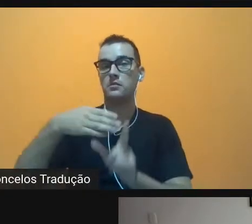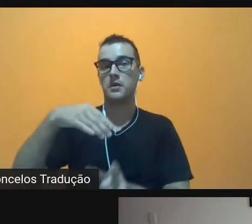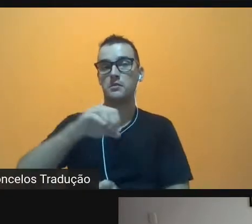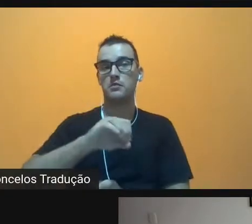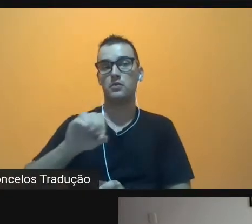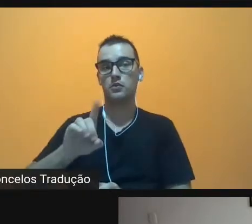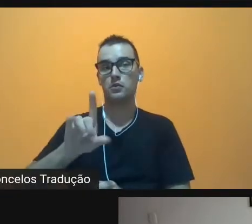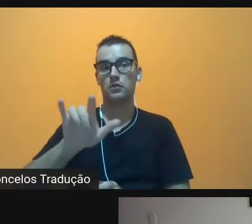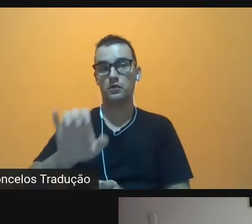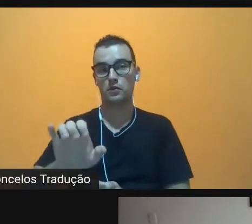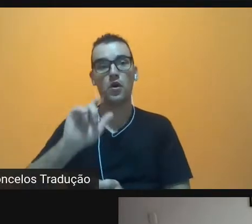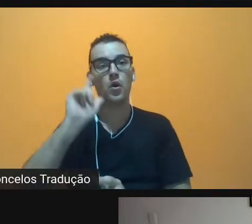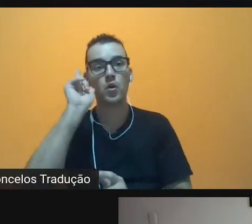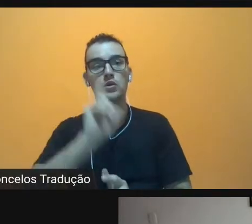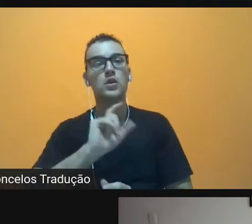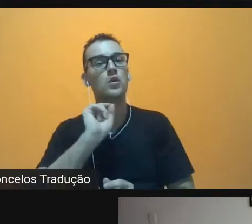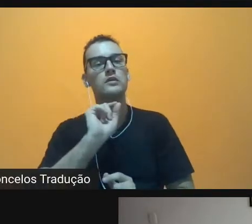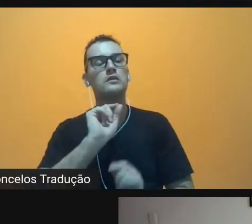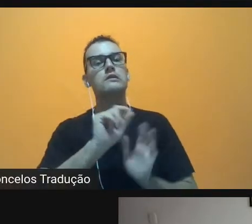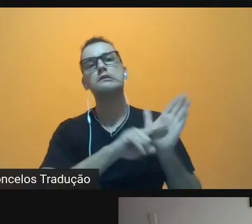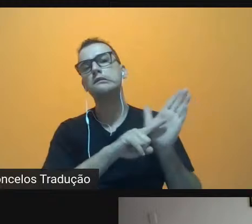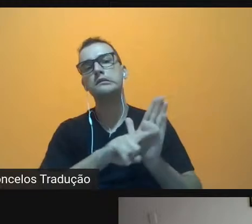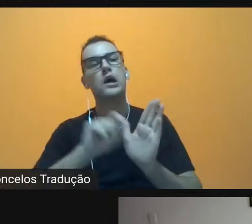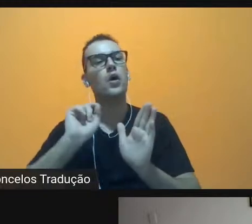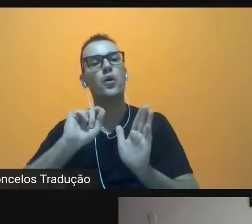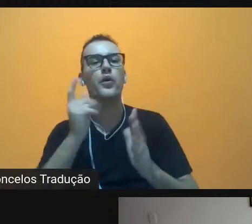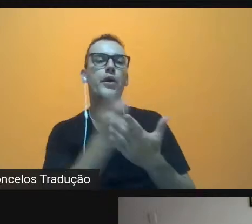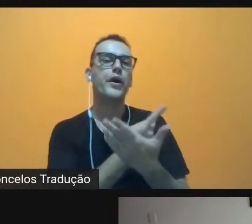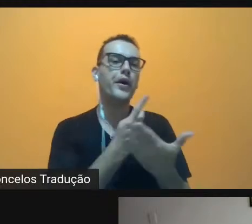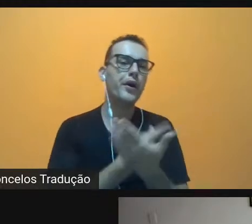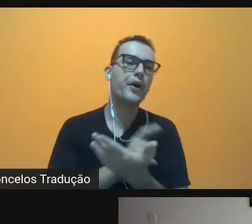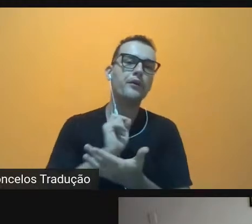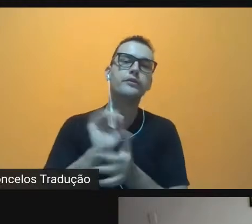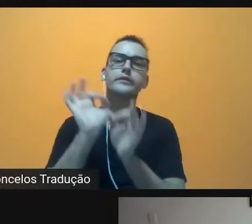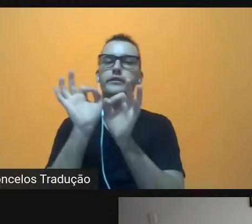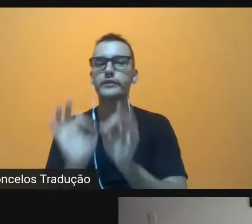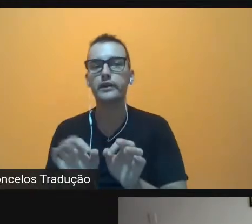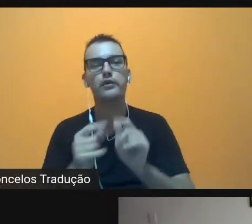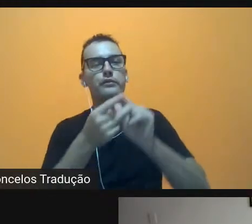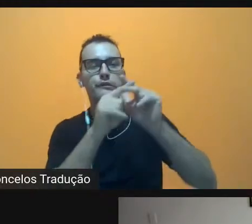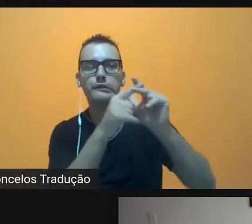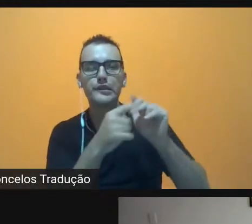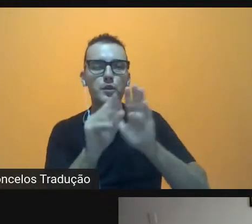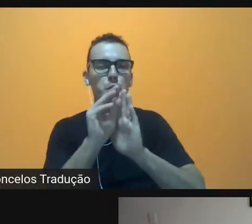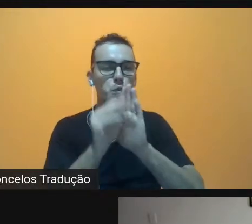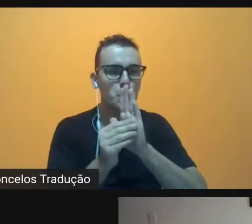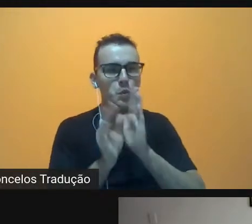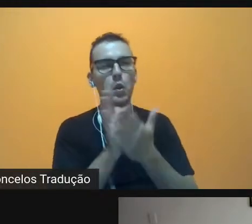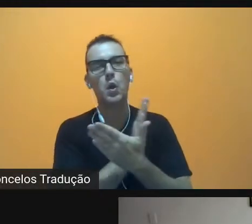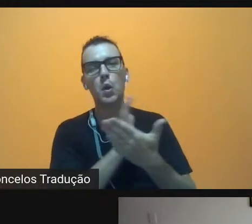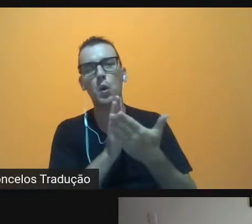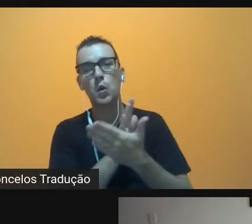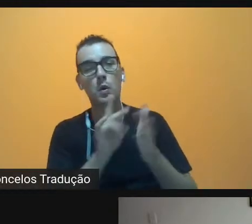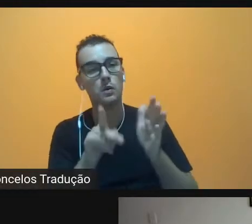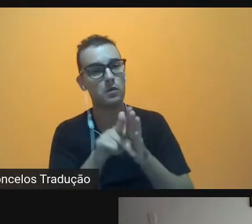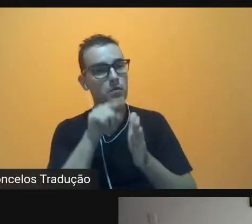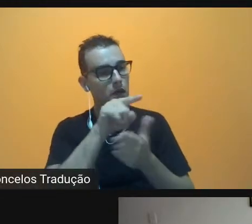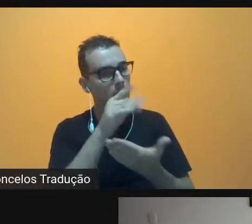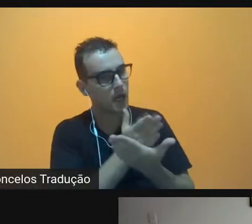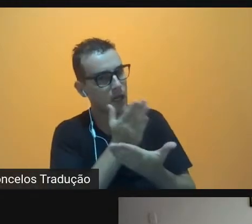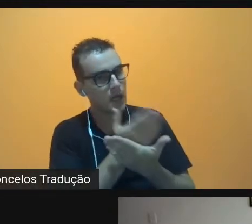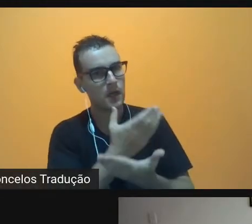saída, para poder verificar, né, os erros, os acertos, os ajustes de conteúdo, os ajustes da própria cartilha,